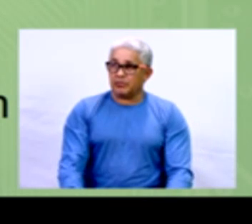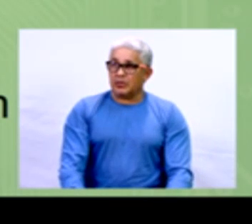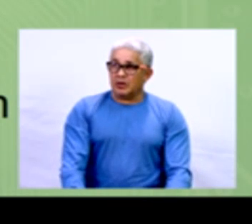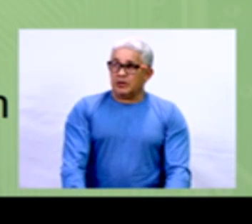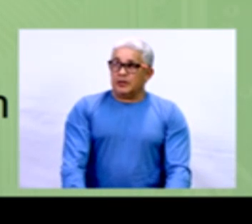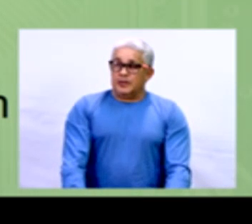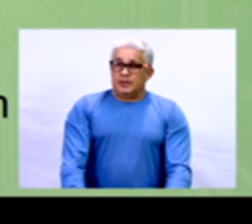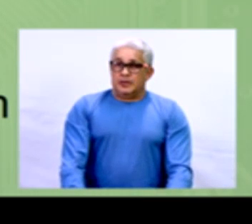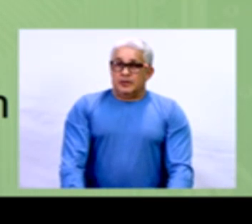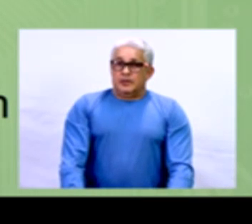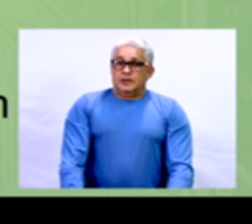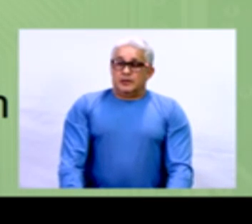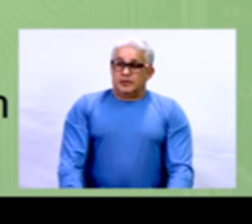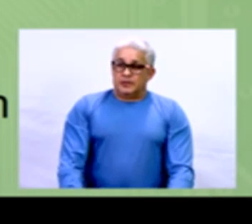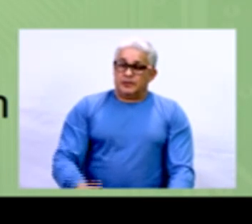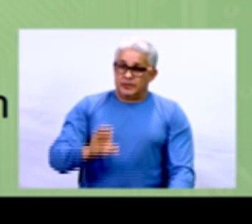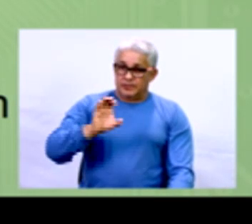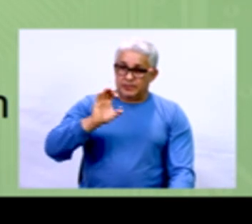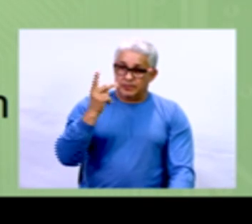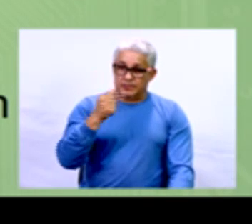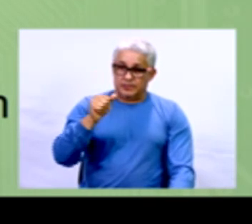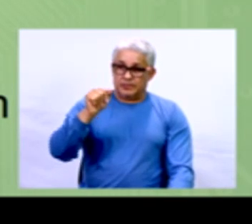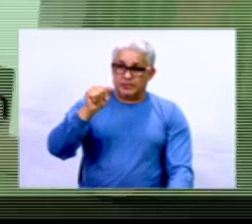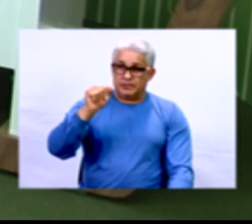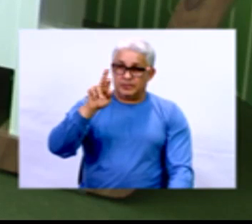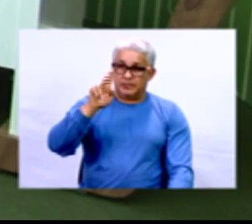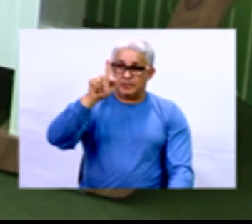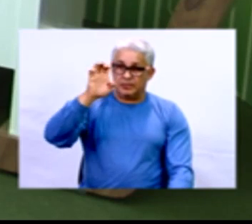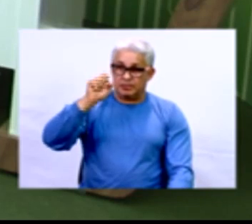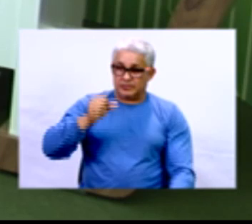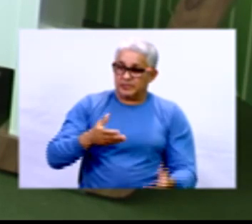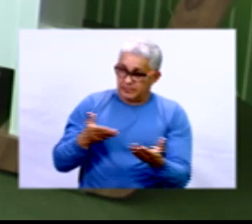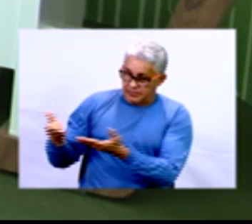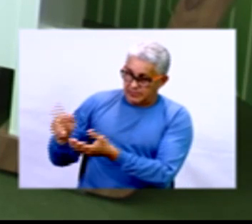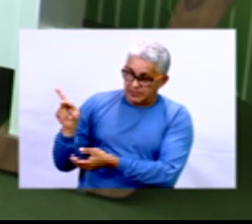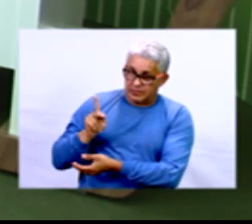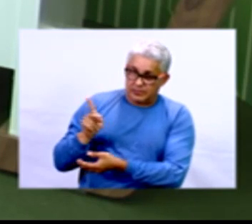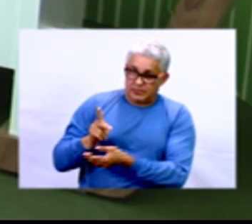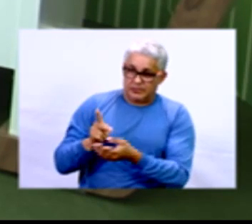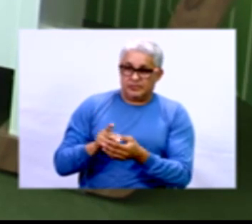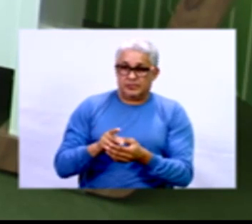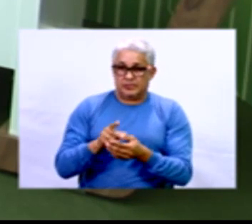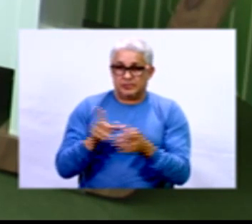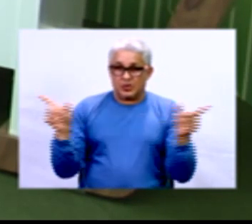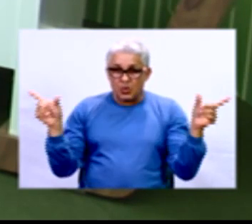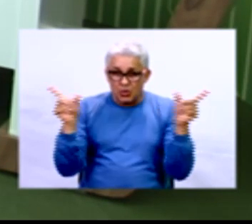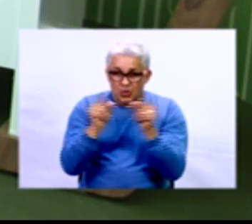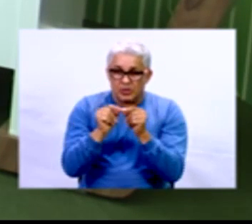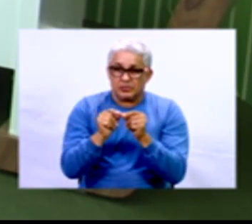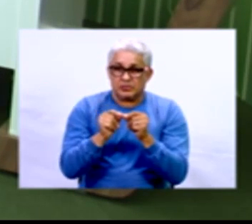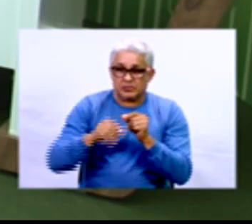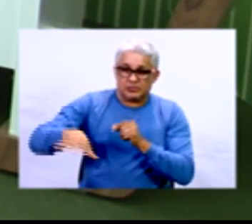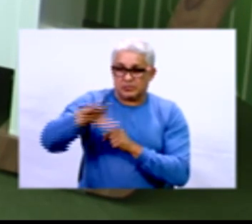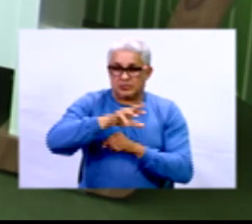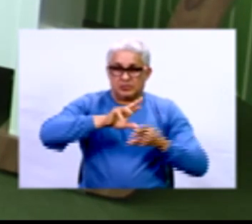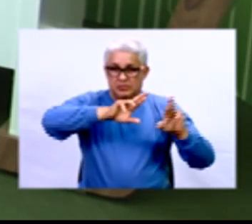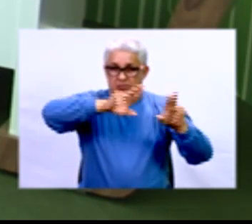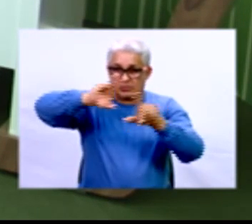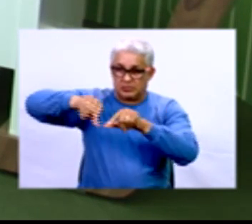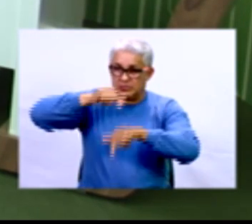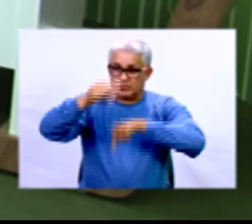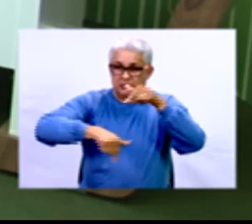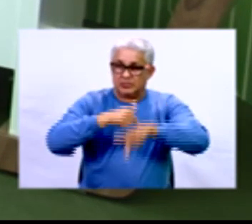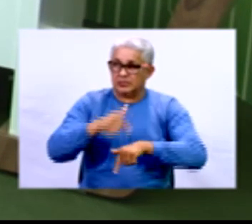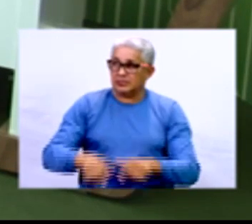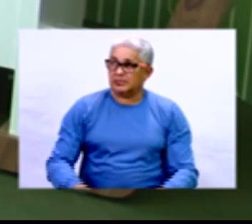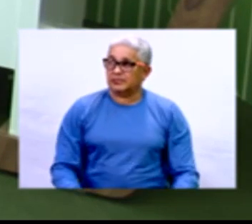Bom, o professor Charles vai dar um fechamento nessas áreas de trabalho dos recursos multimídia, né,